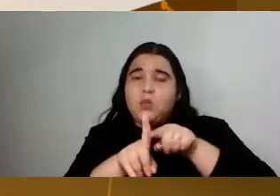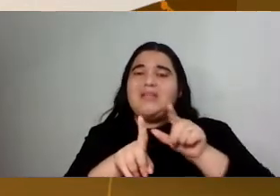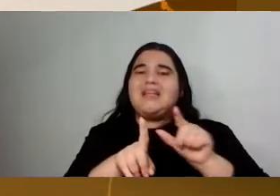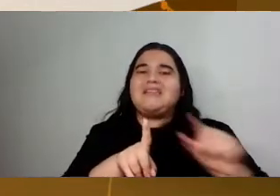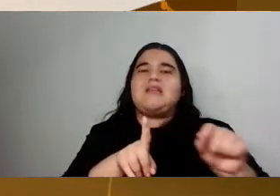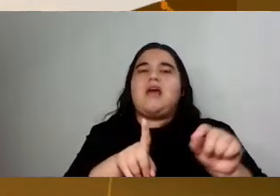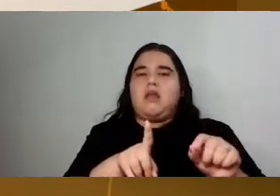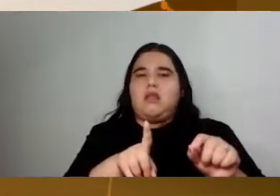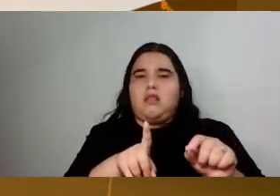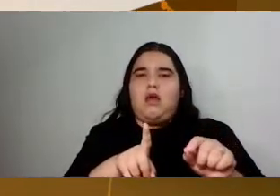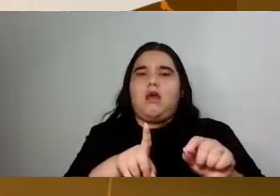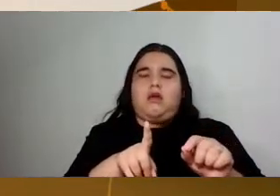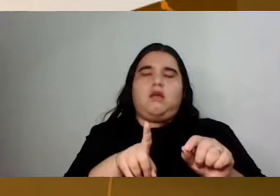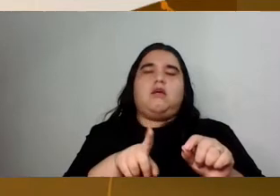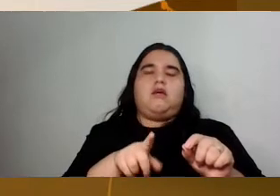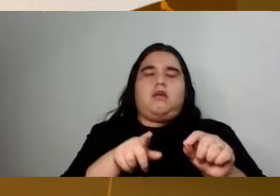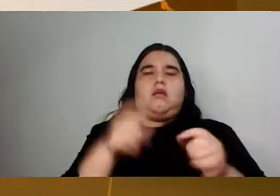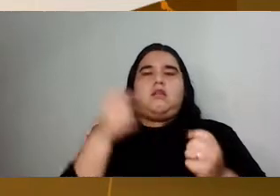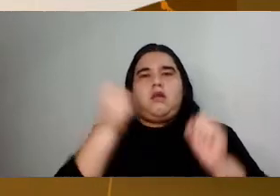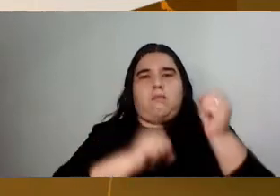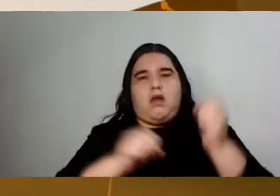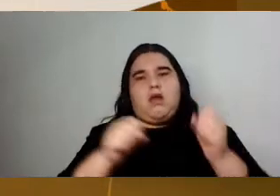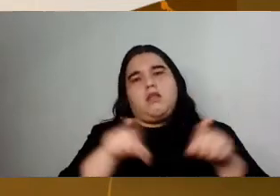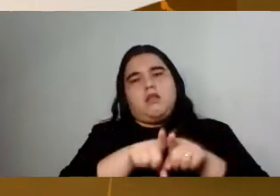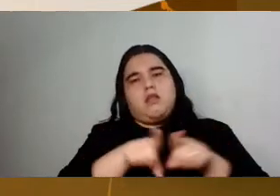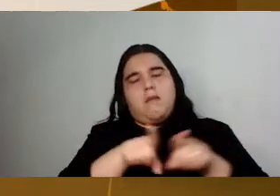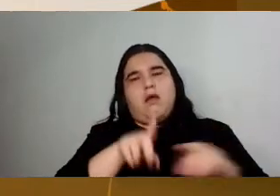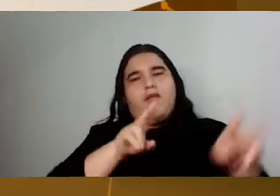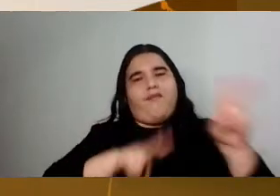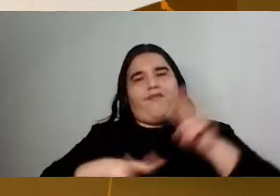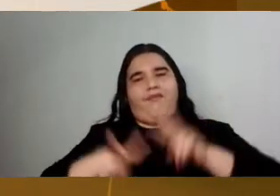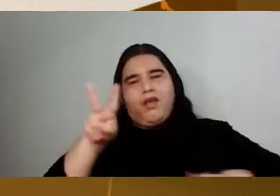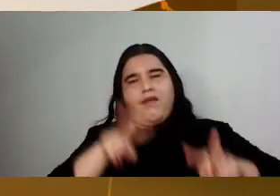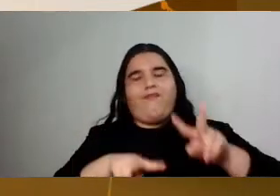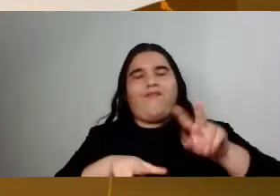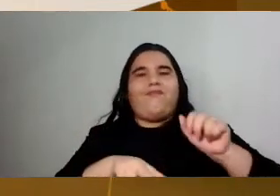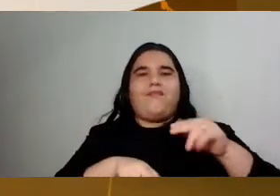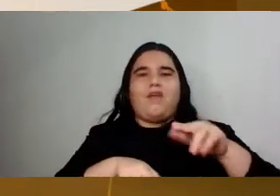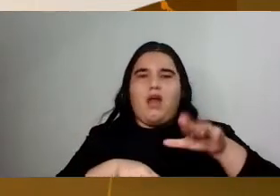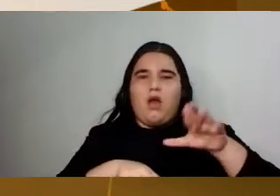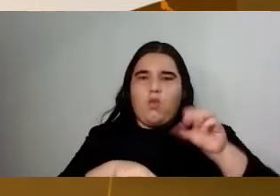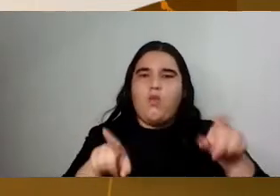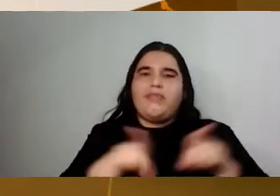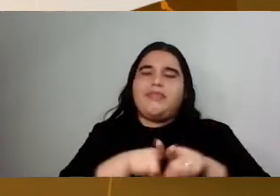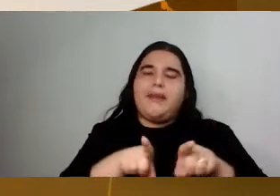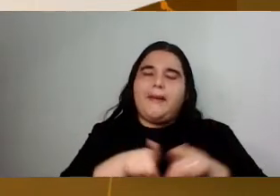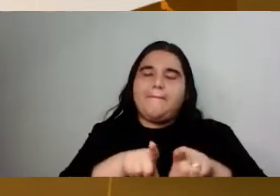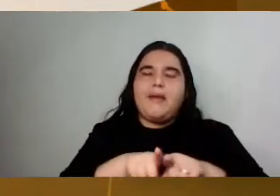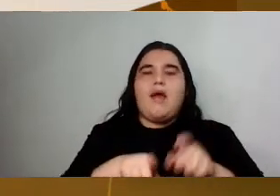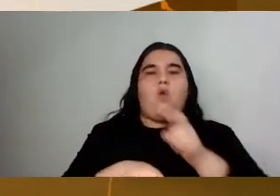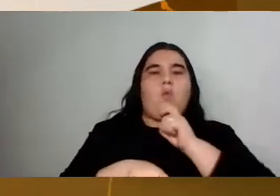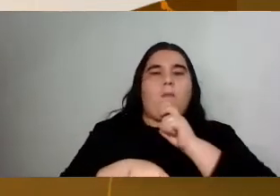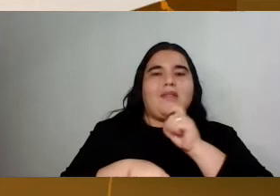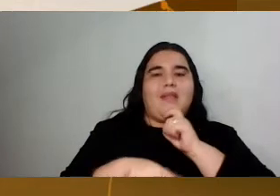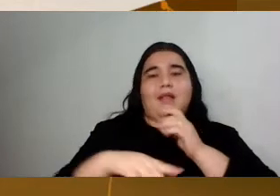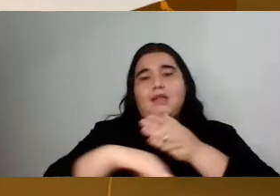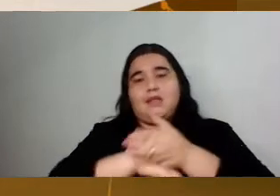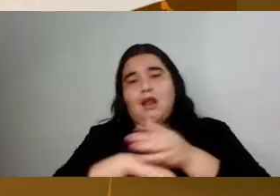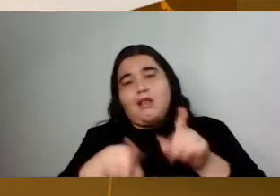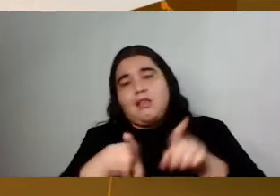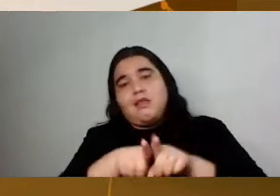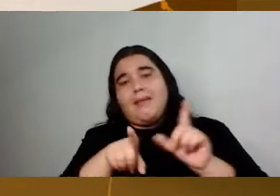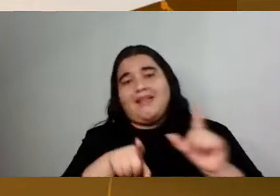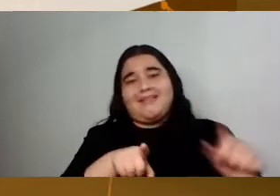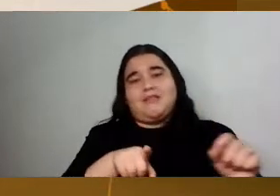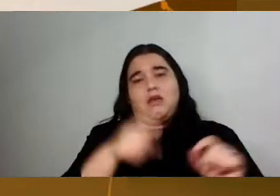né? Além disso, a gente monitora o vácuo, monitora a umidade na entrada da máquina e a umidade na saída da máquina, né? Então,